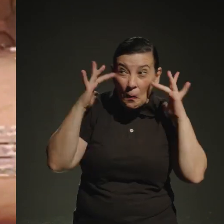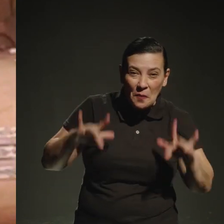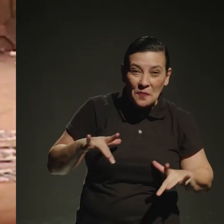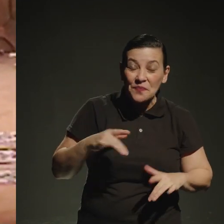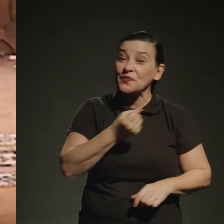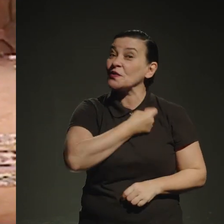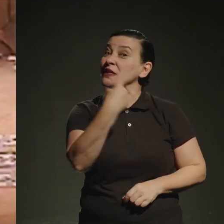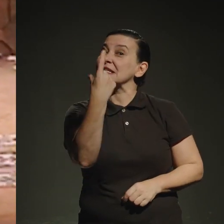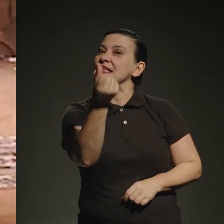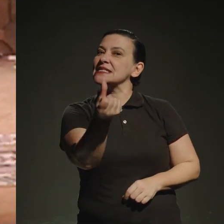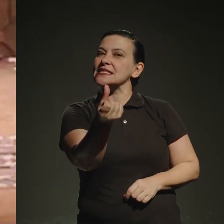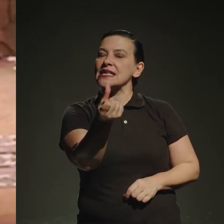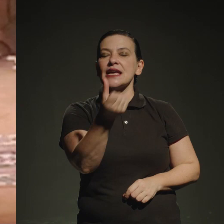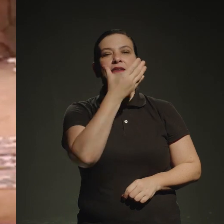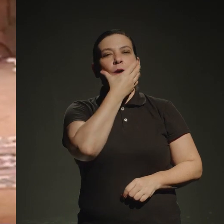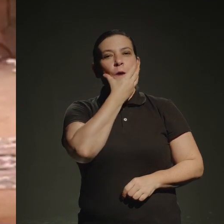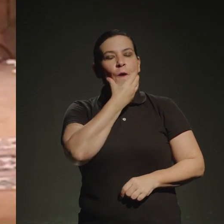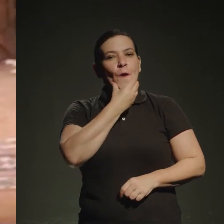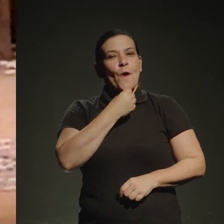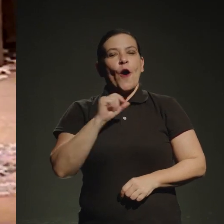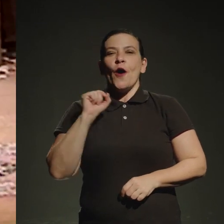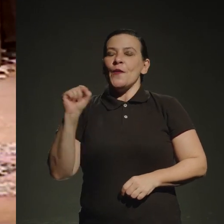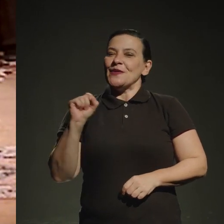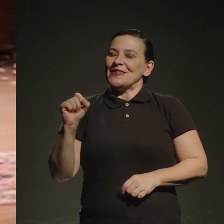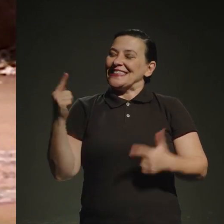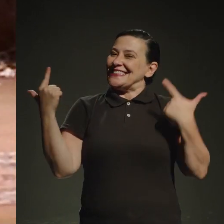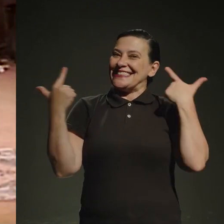a Yangá, nem Saci, por certo, gente, há de ser.